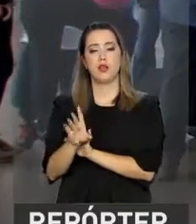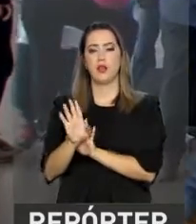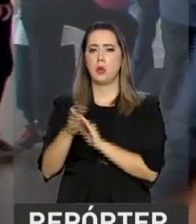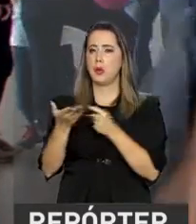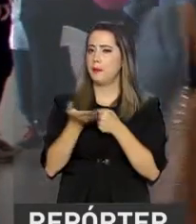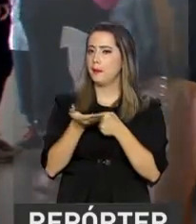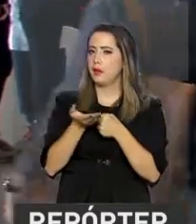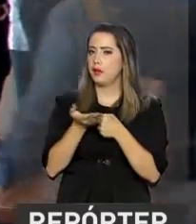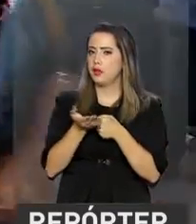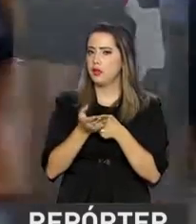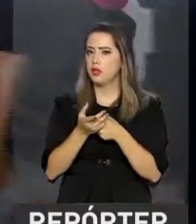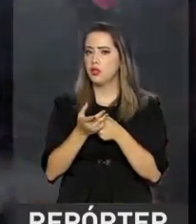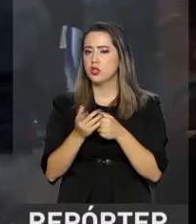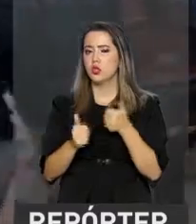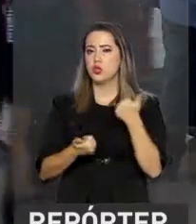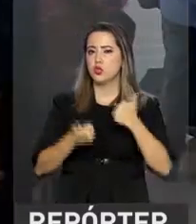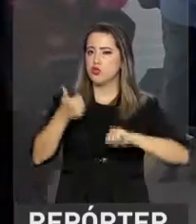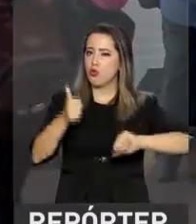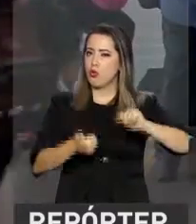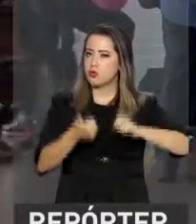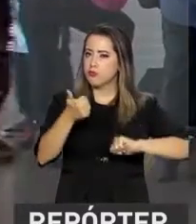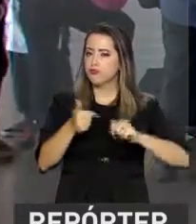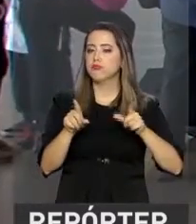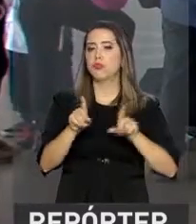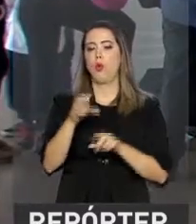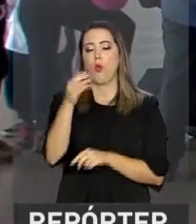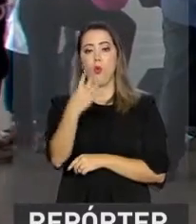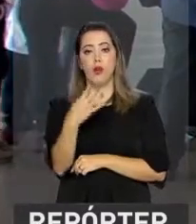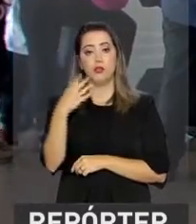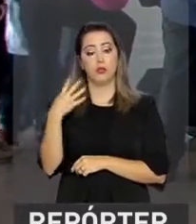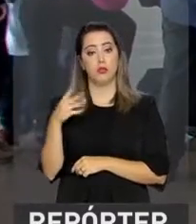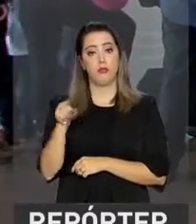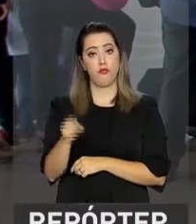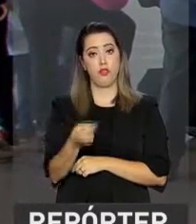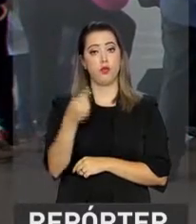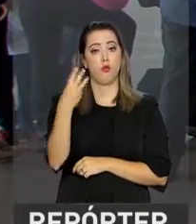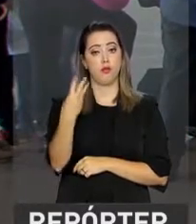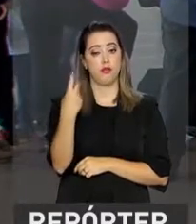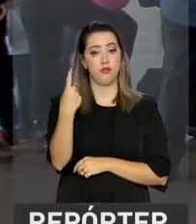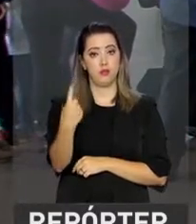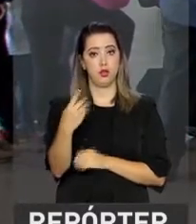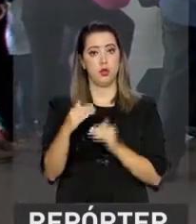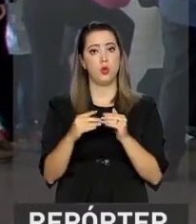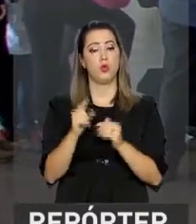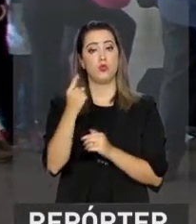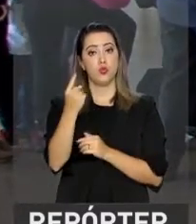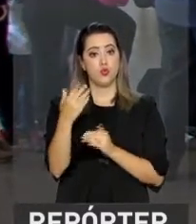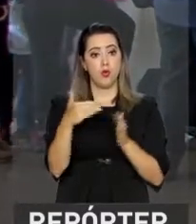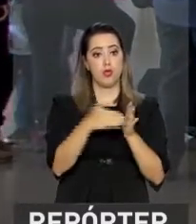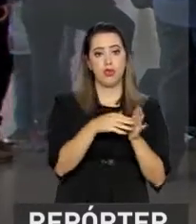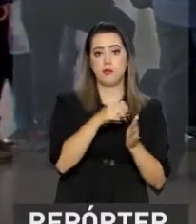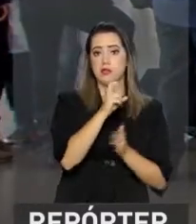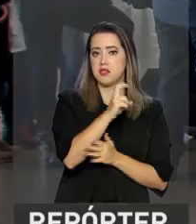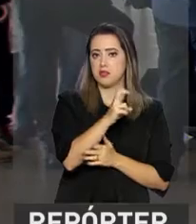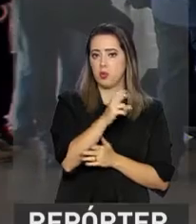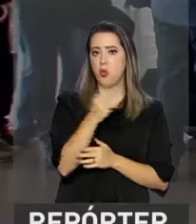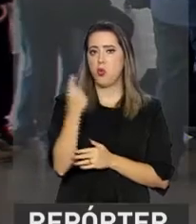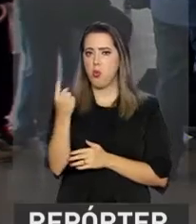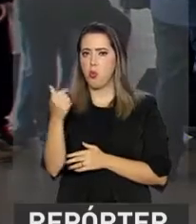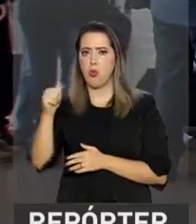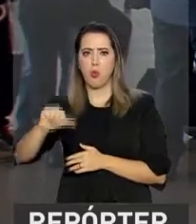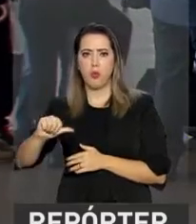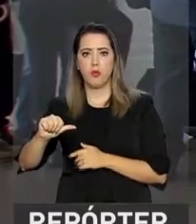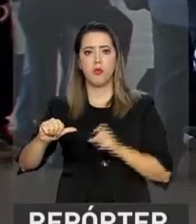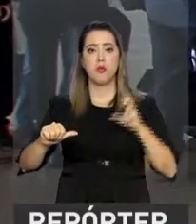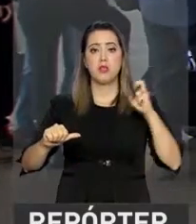satisfação geral dos passageiros foi 4,31 em uma escala que vai de 1 a 5 em que um é muito